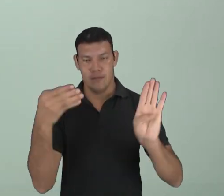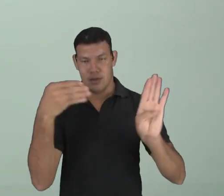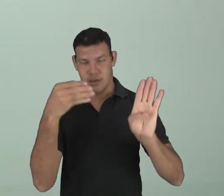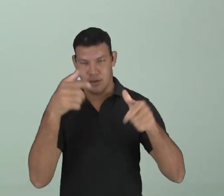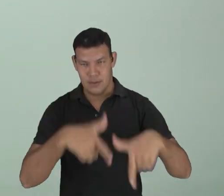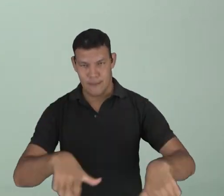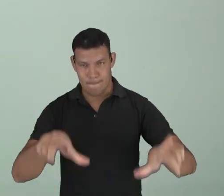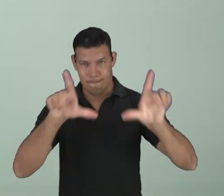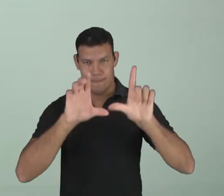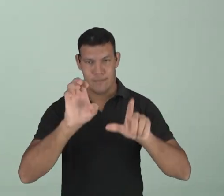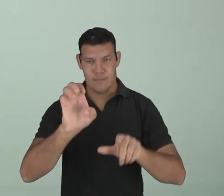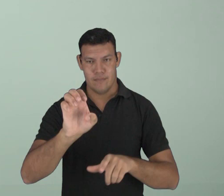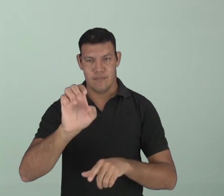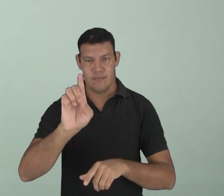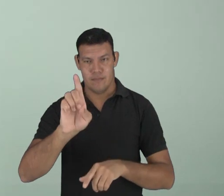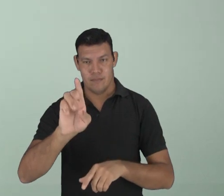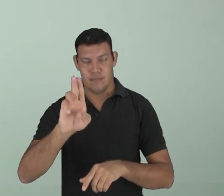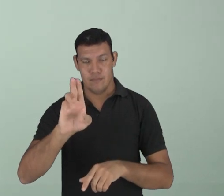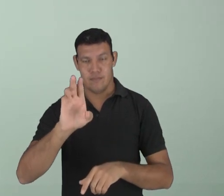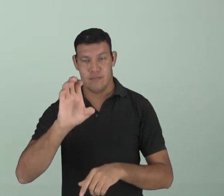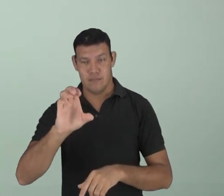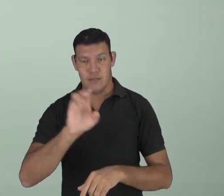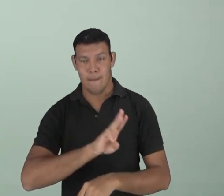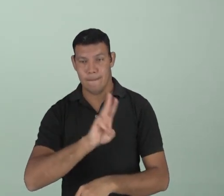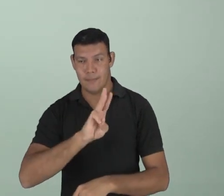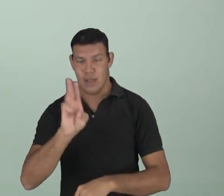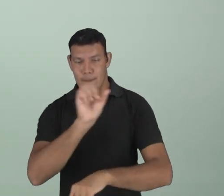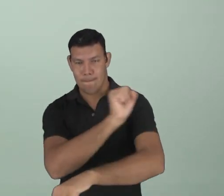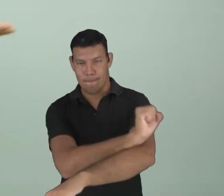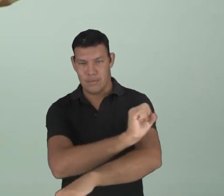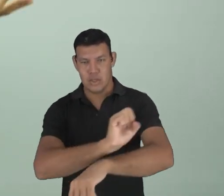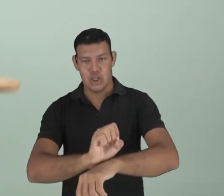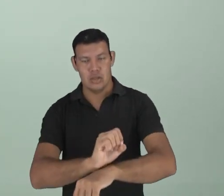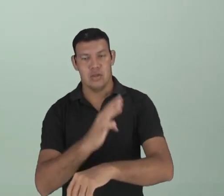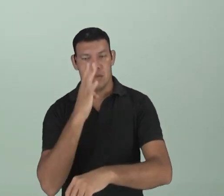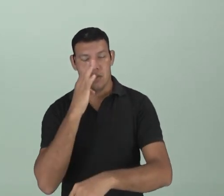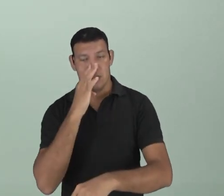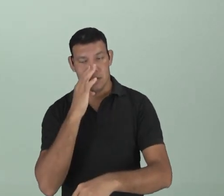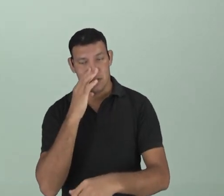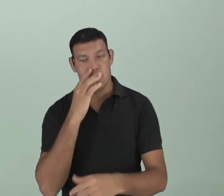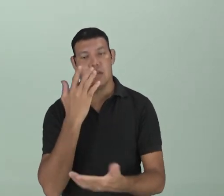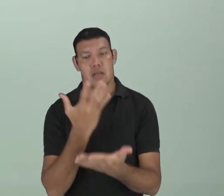a plataforma do Eduque no site da Secretaria de Educação, que lá vocês podem ver essa e outras